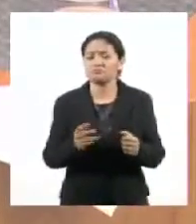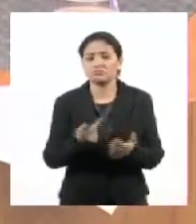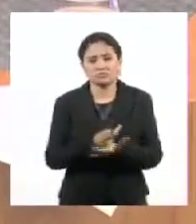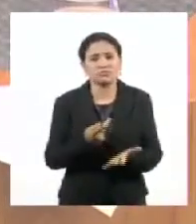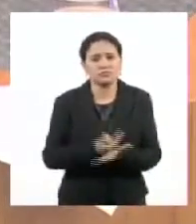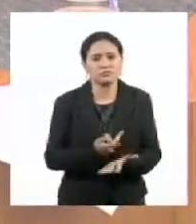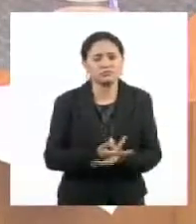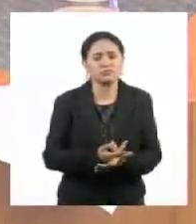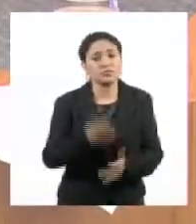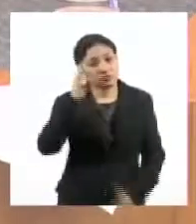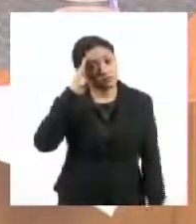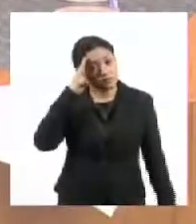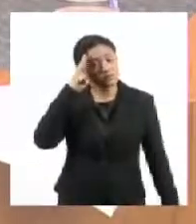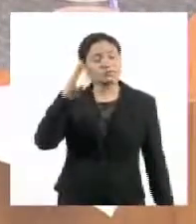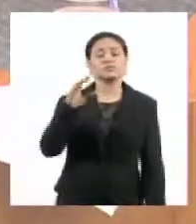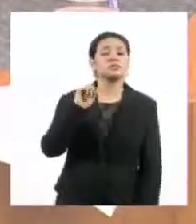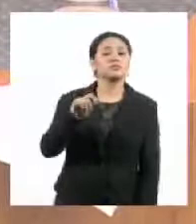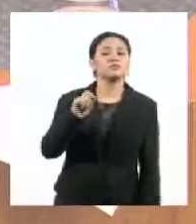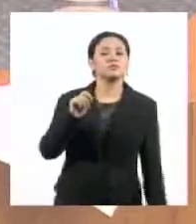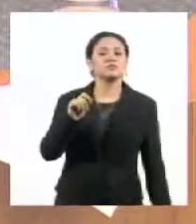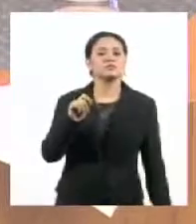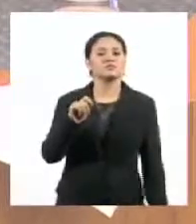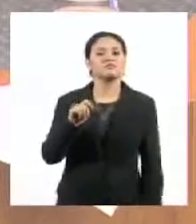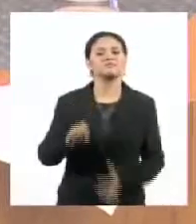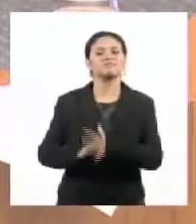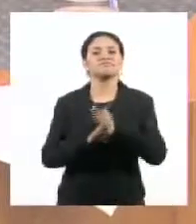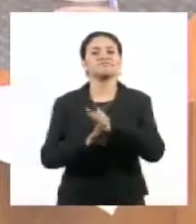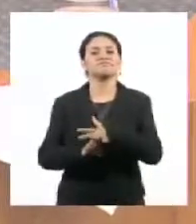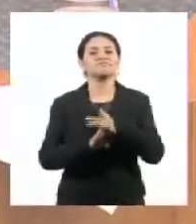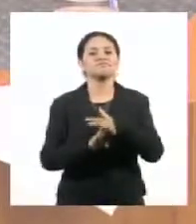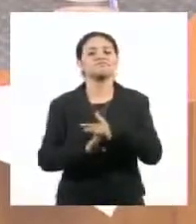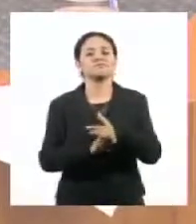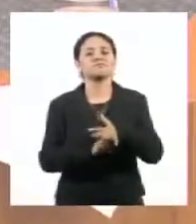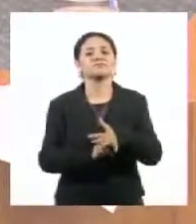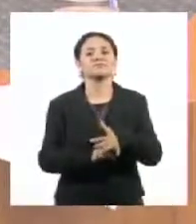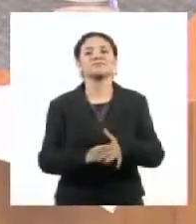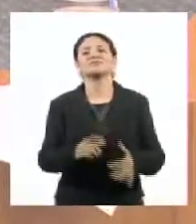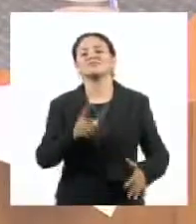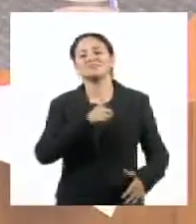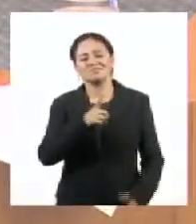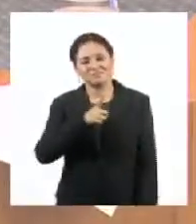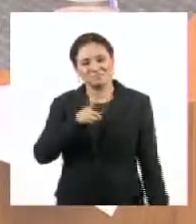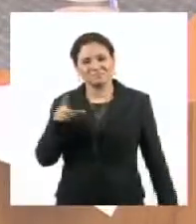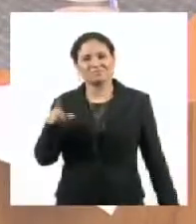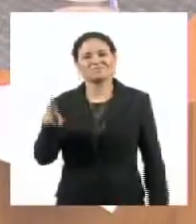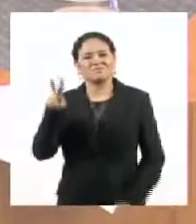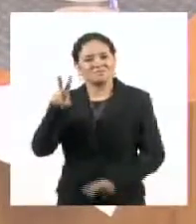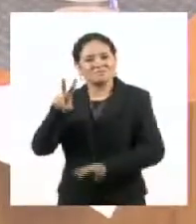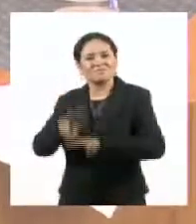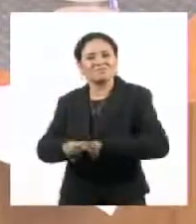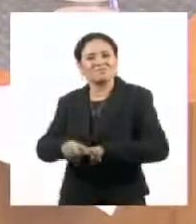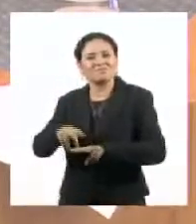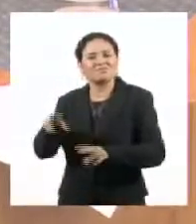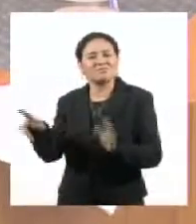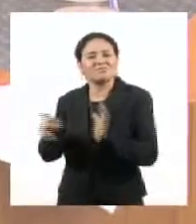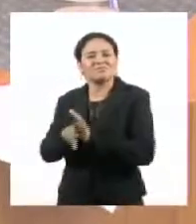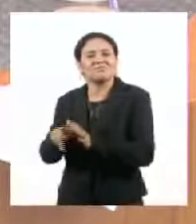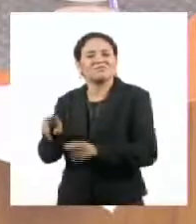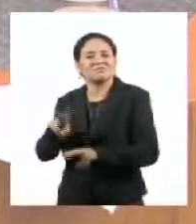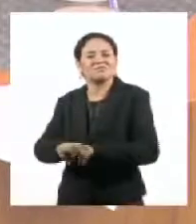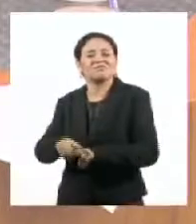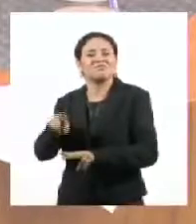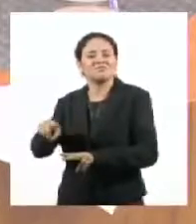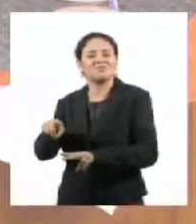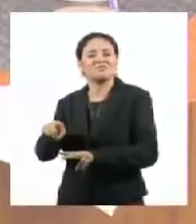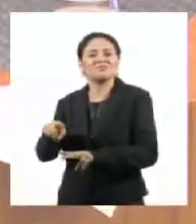principalmente, uma empresa que é indiciada pela Lava Jato e o seu presidente, o seu dono, está preso no estado do Paraná.